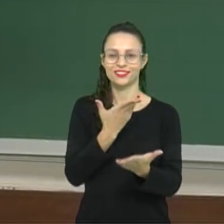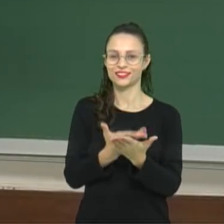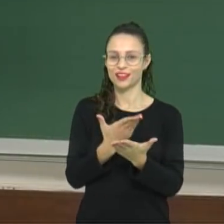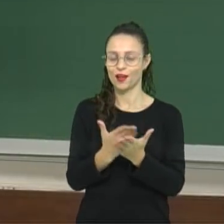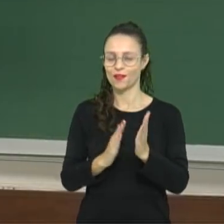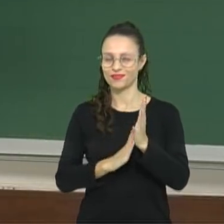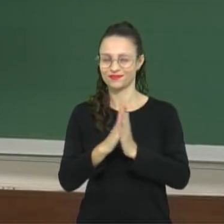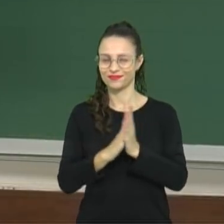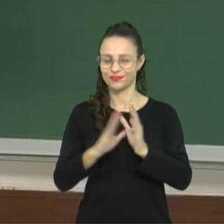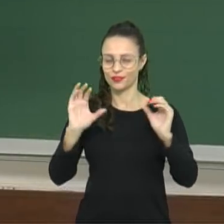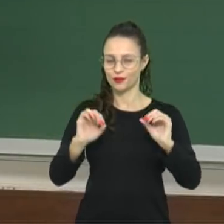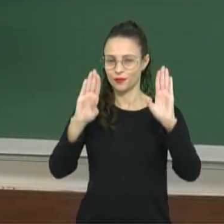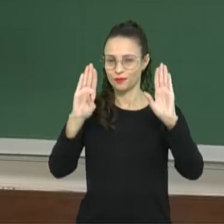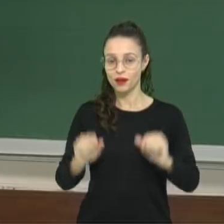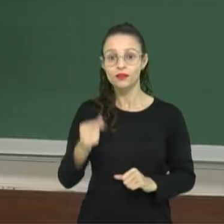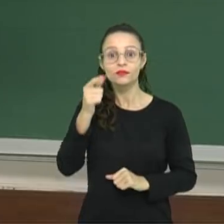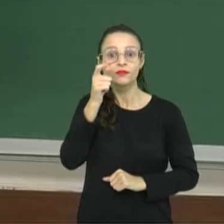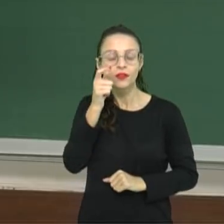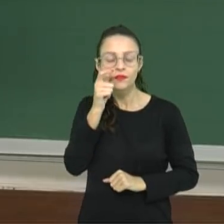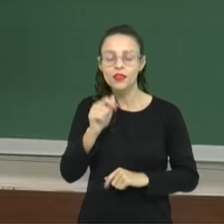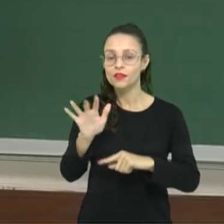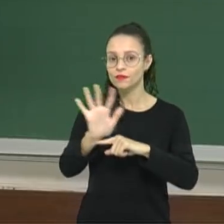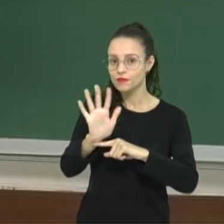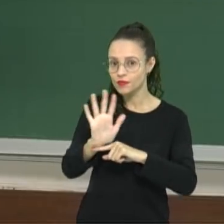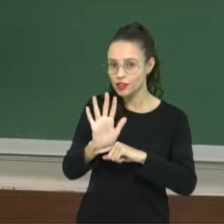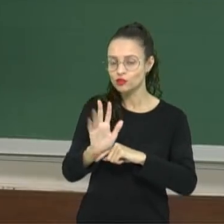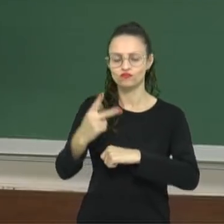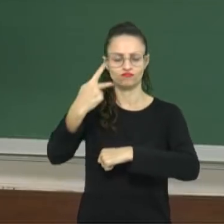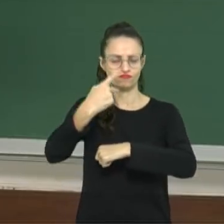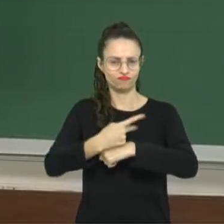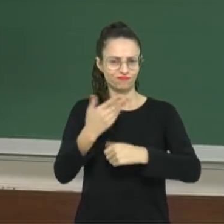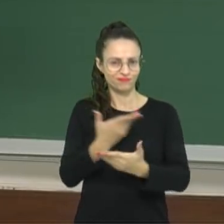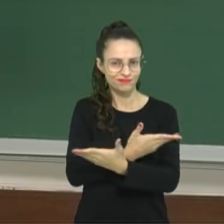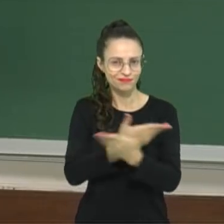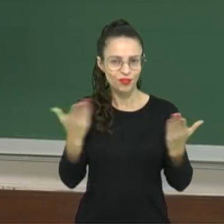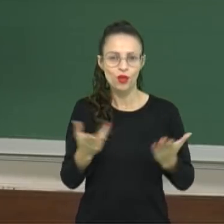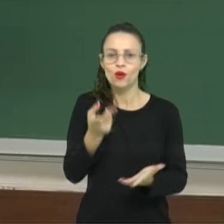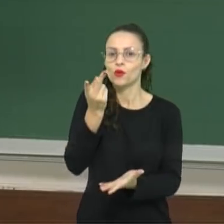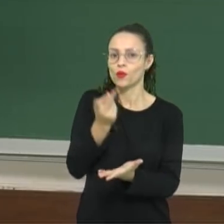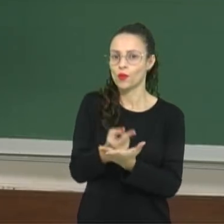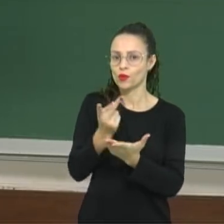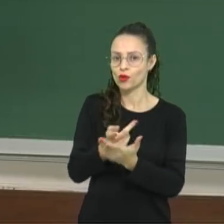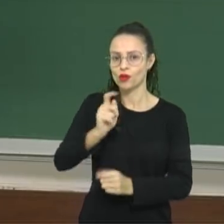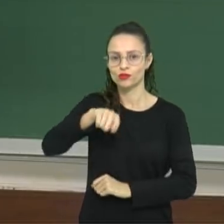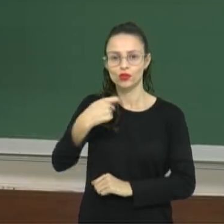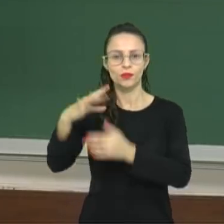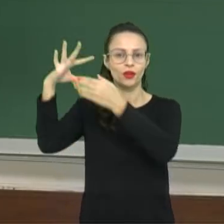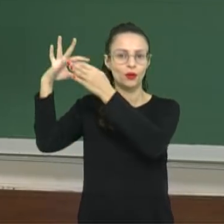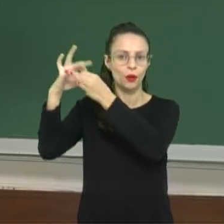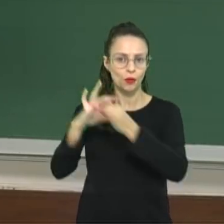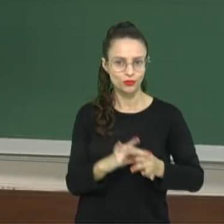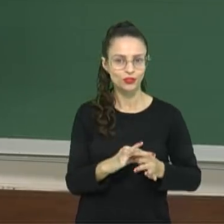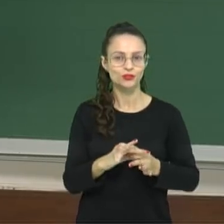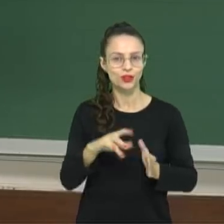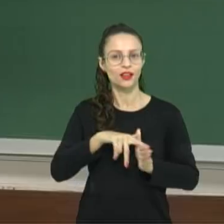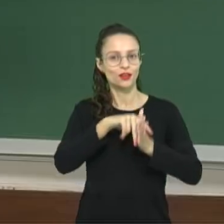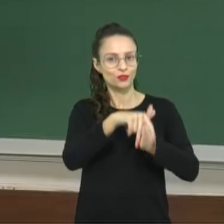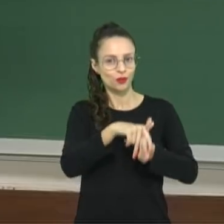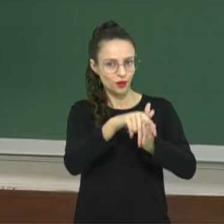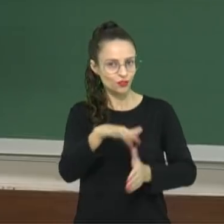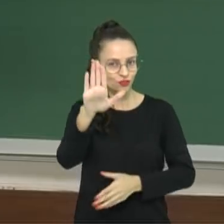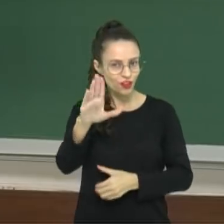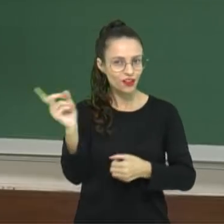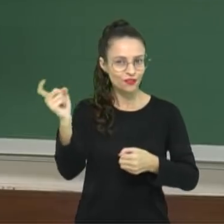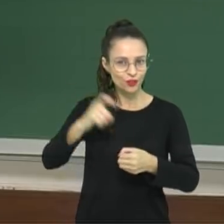bem animada, vamos ver o vídeo que a gente gravou para vocês, continuando naquela ideia de contextualizar o tropeirismo. E nós